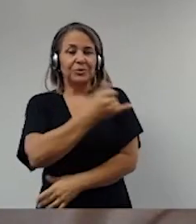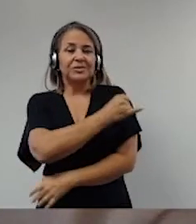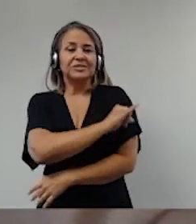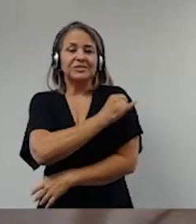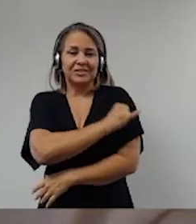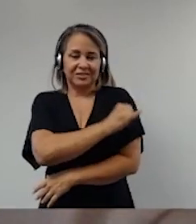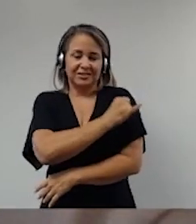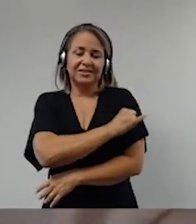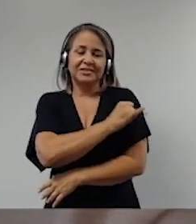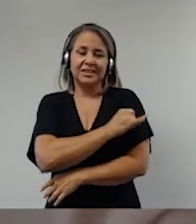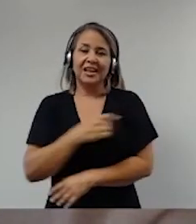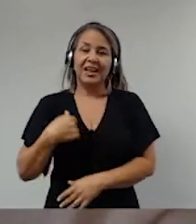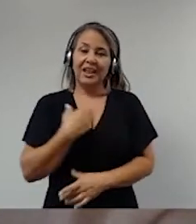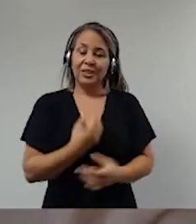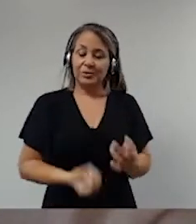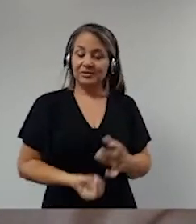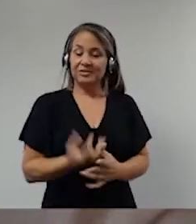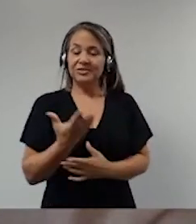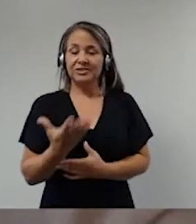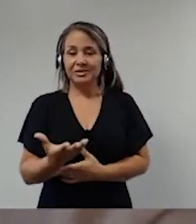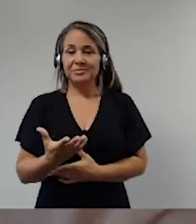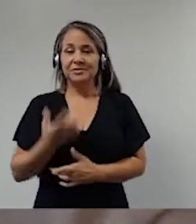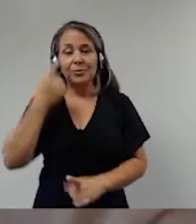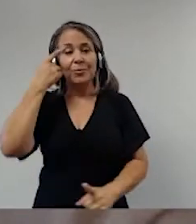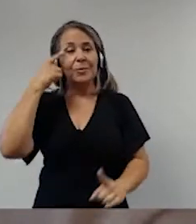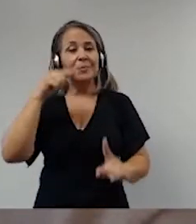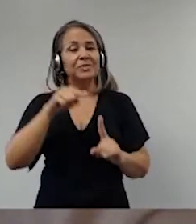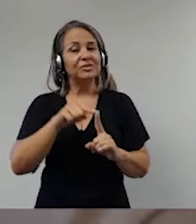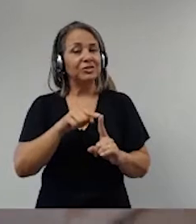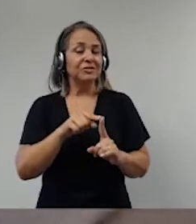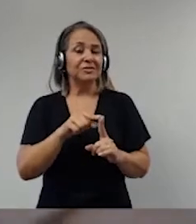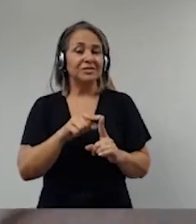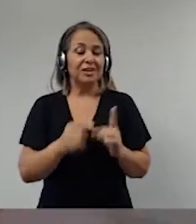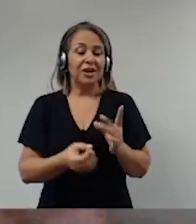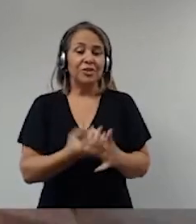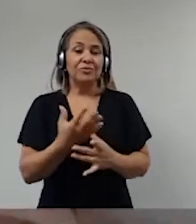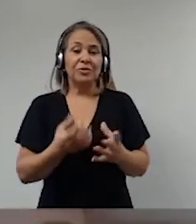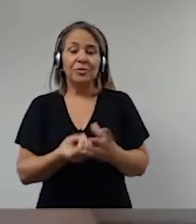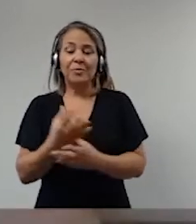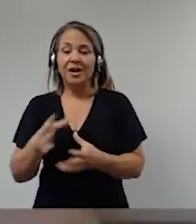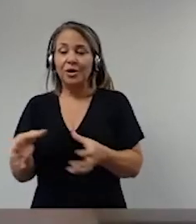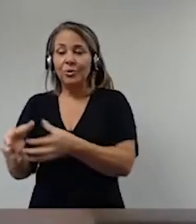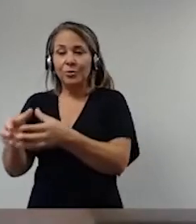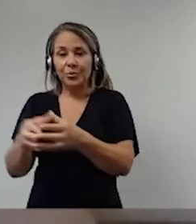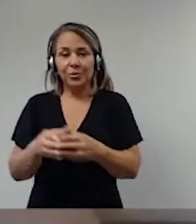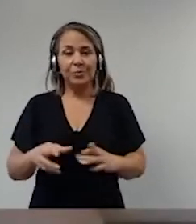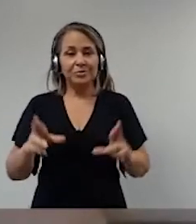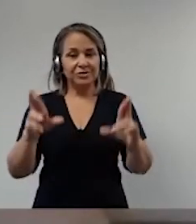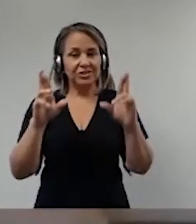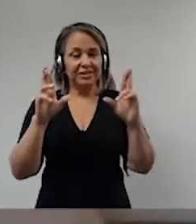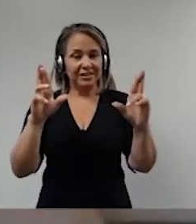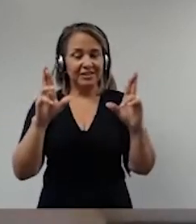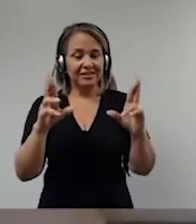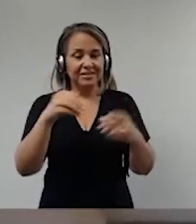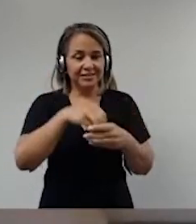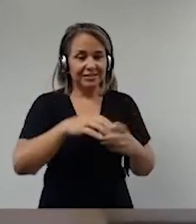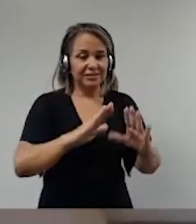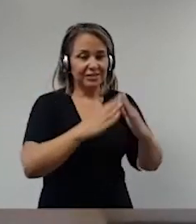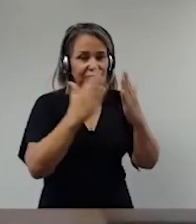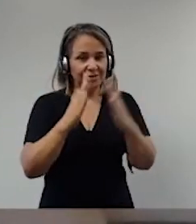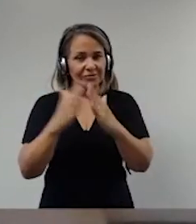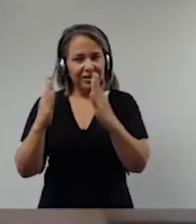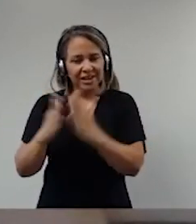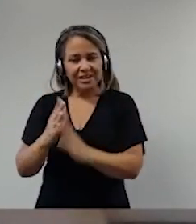Ataíde, e nós surgimos com um objetivo de formar lideranças nesses territórios das favelas, que sempre são lembrados,